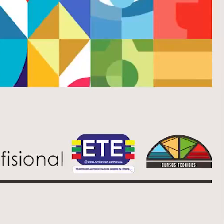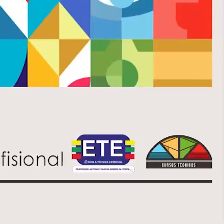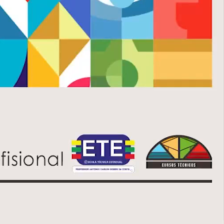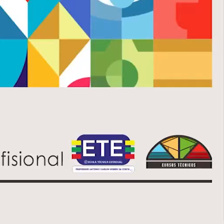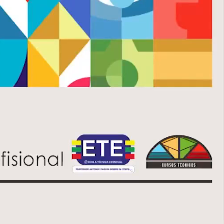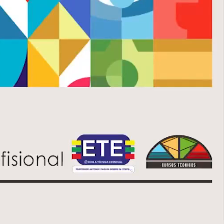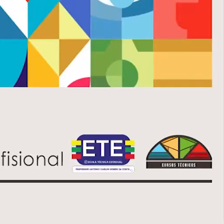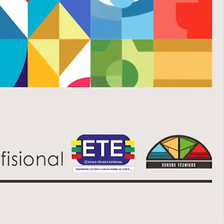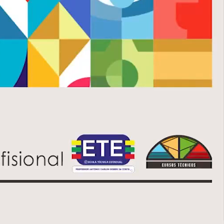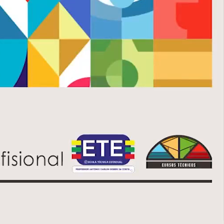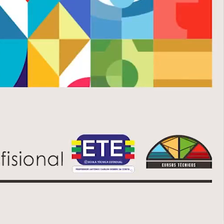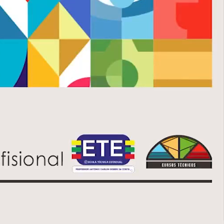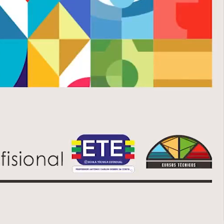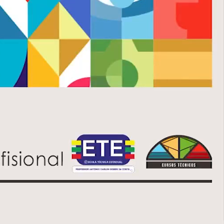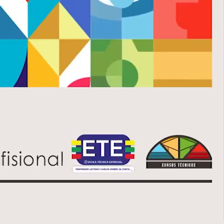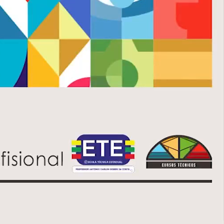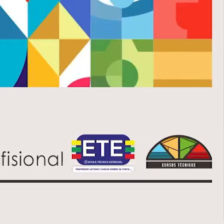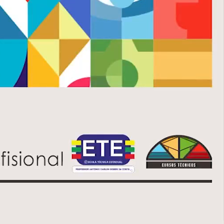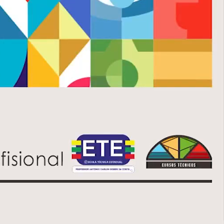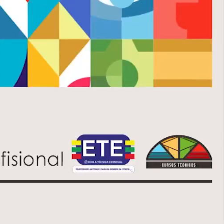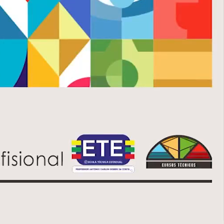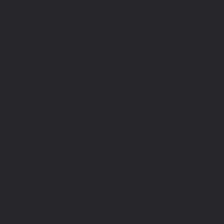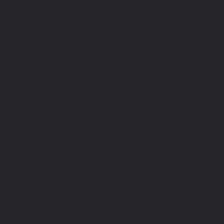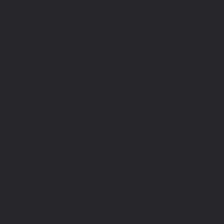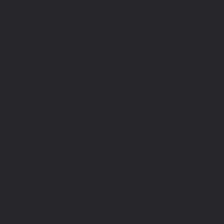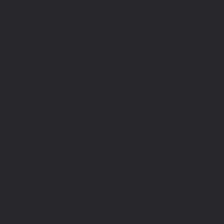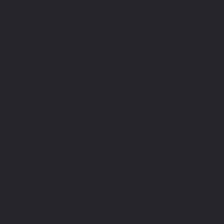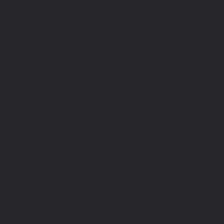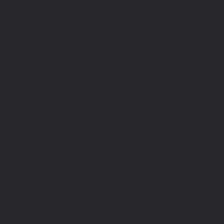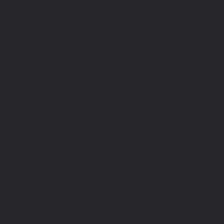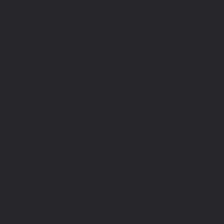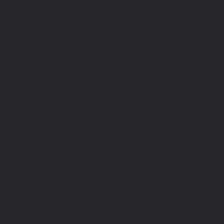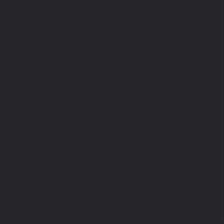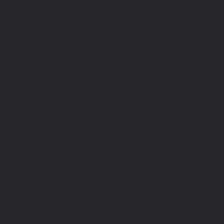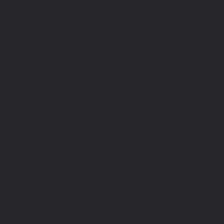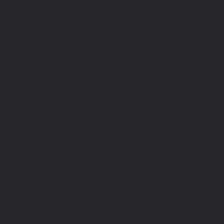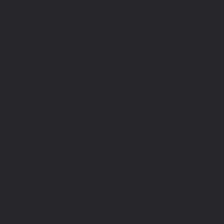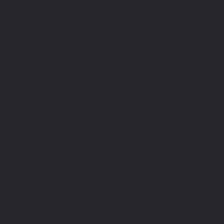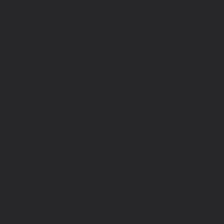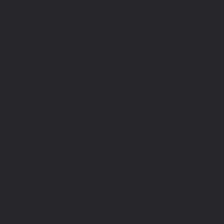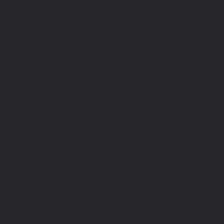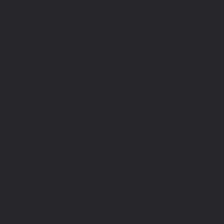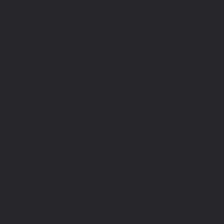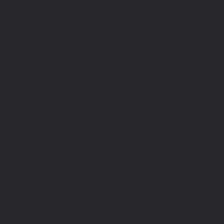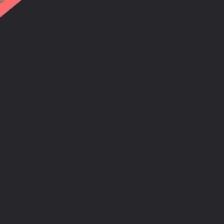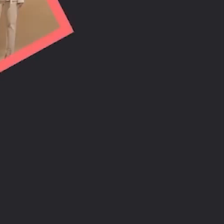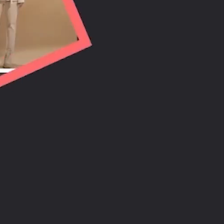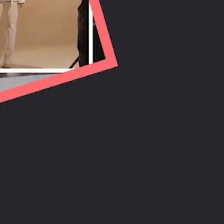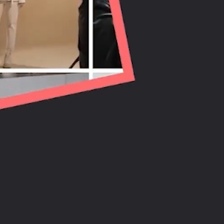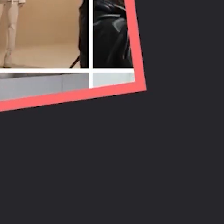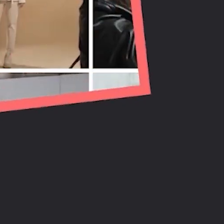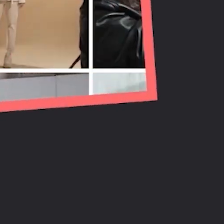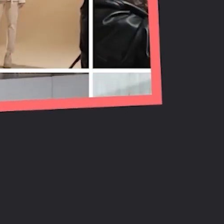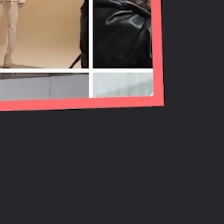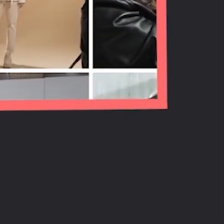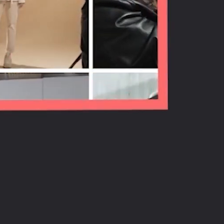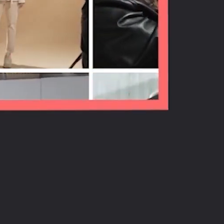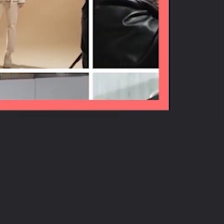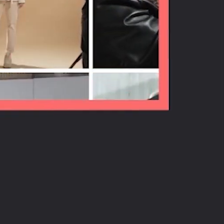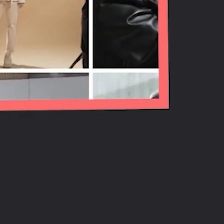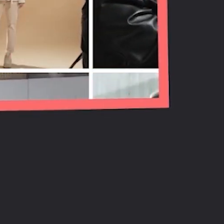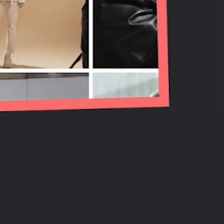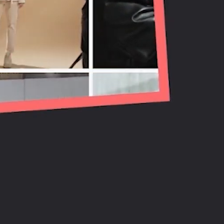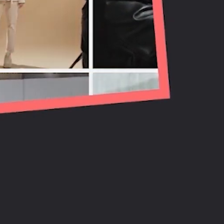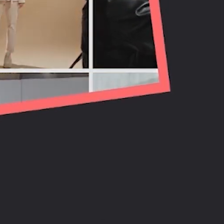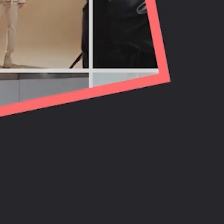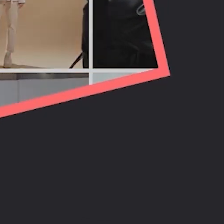Vinheta de abertura. Surgem diferentes imagens, 3 pessoas trabalhando na frente de um desktop e uma modelo em pé no estúdio. No